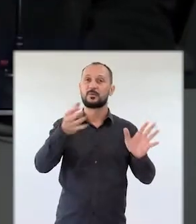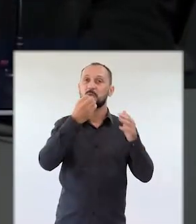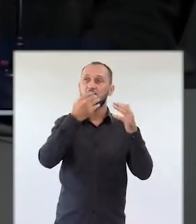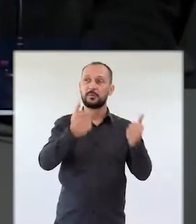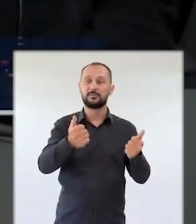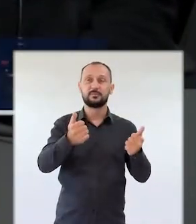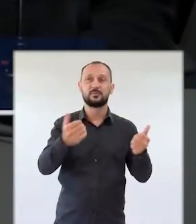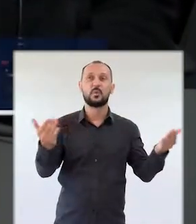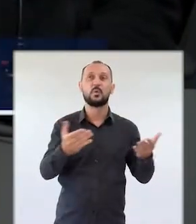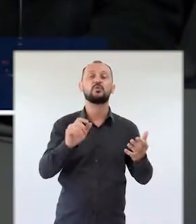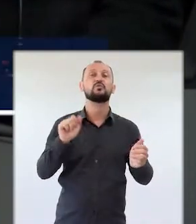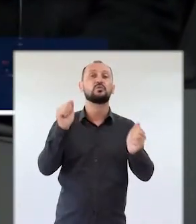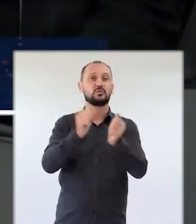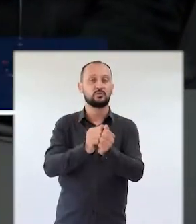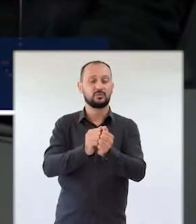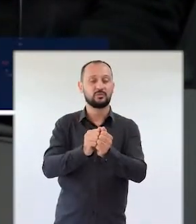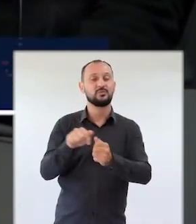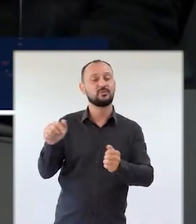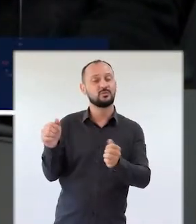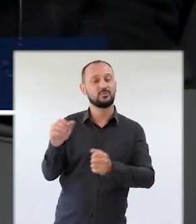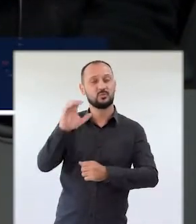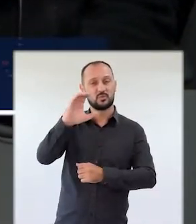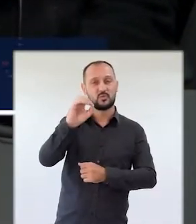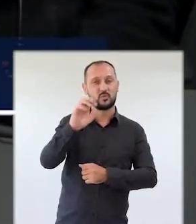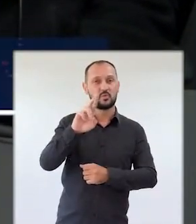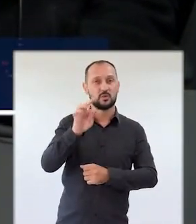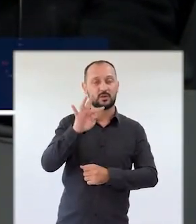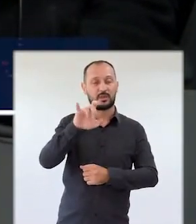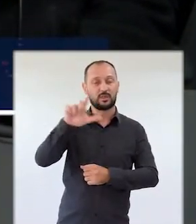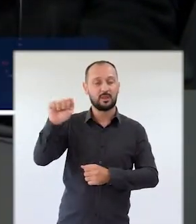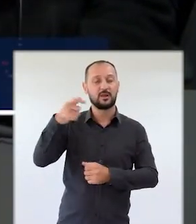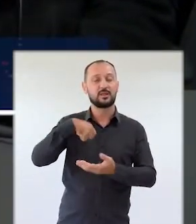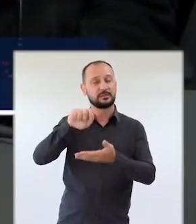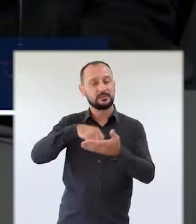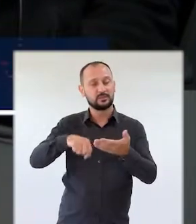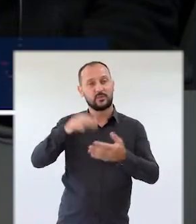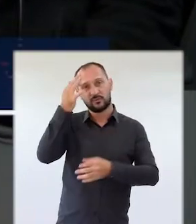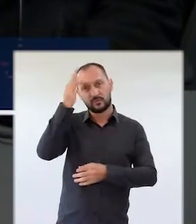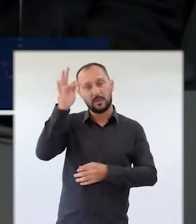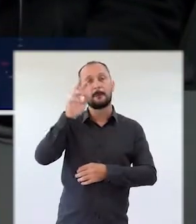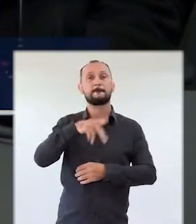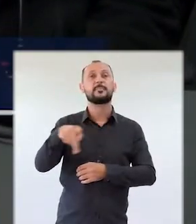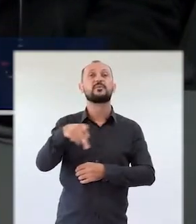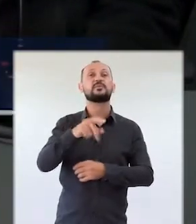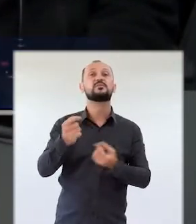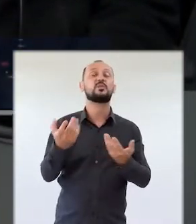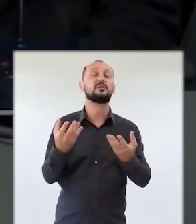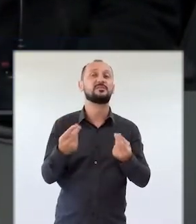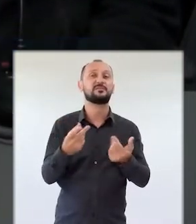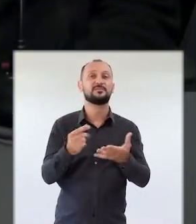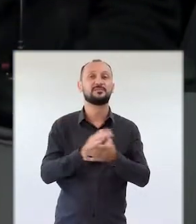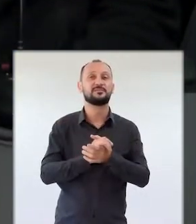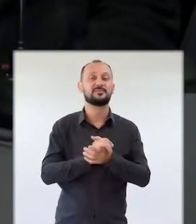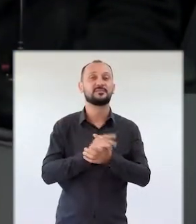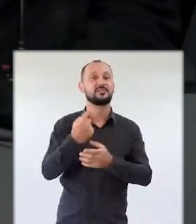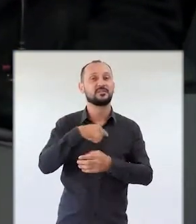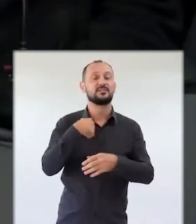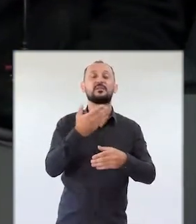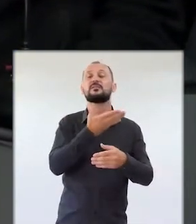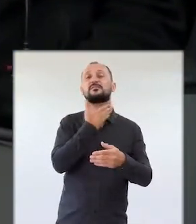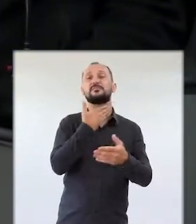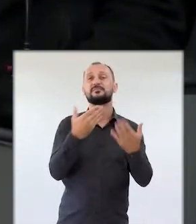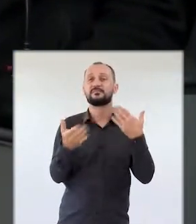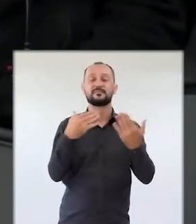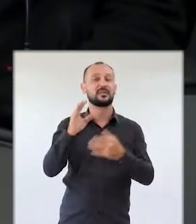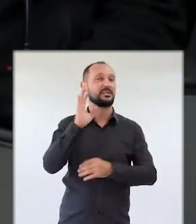bem? Hoje eu estou aqui com o Mário Sérgio Cortella, escritor, filósofo, professor, e a gente vai estar